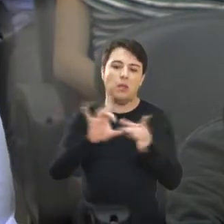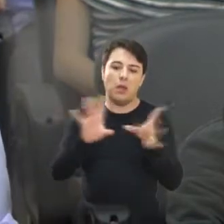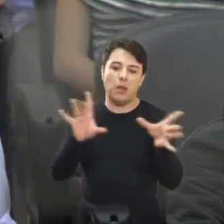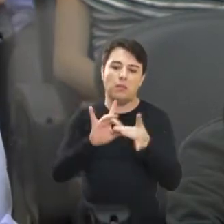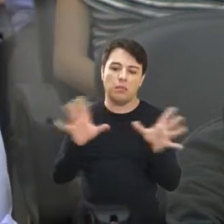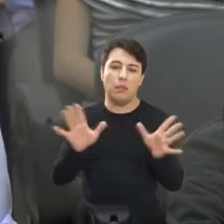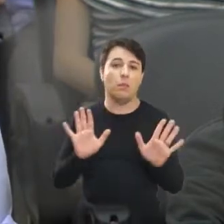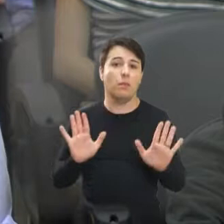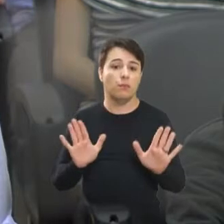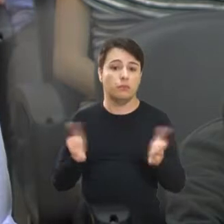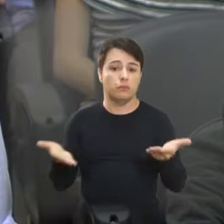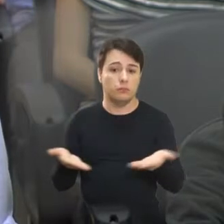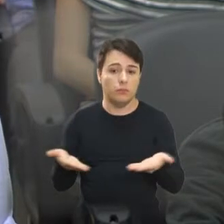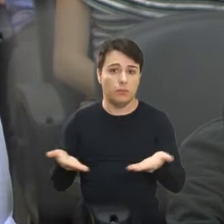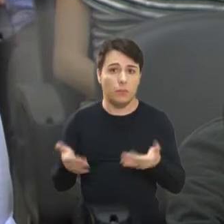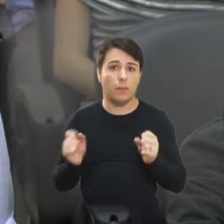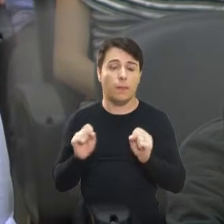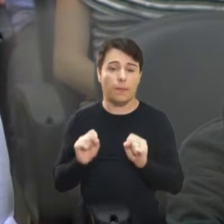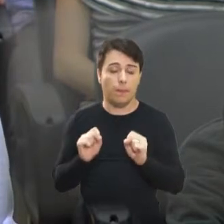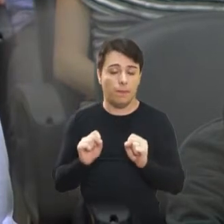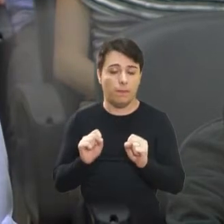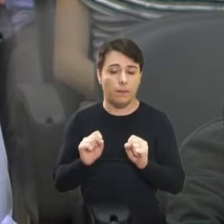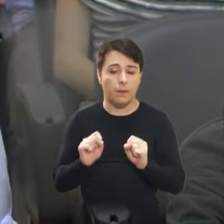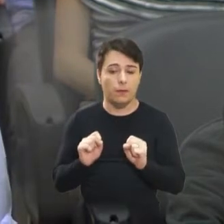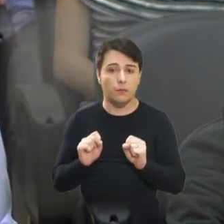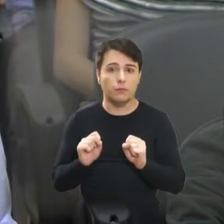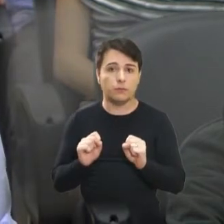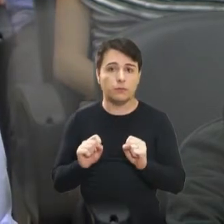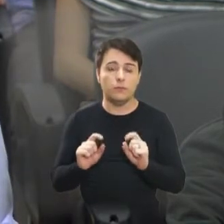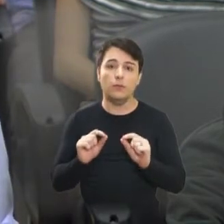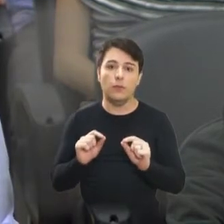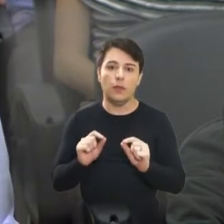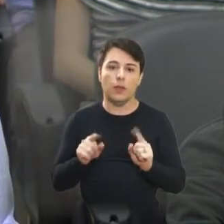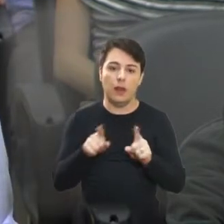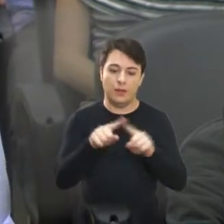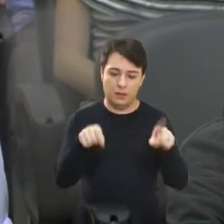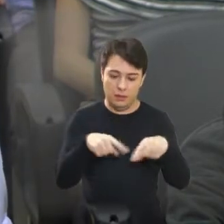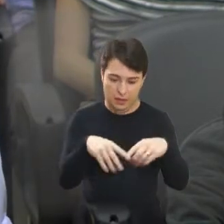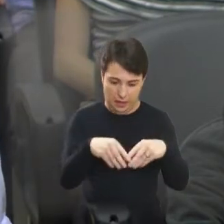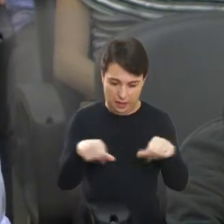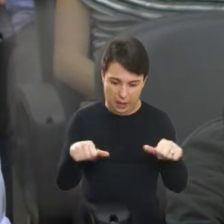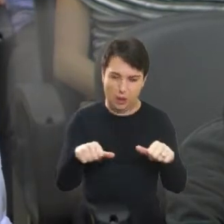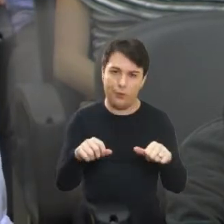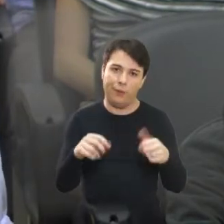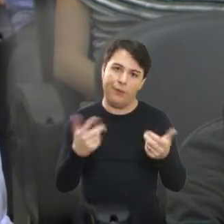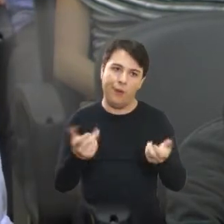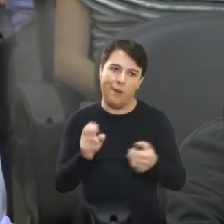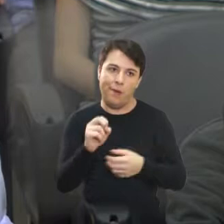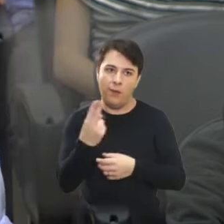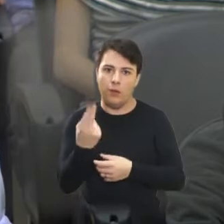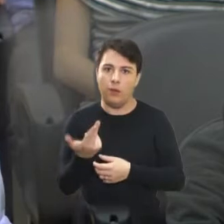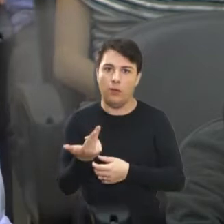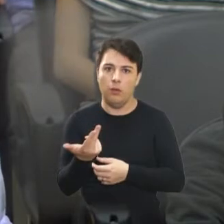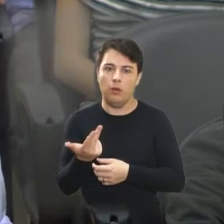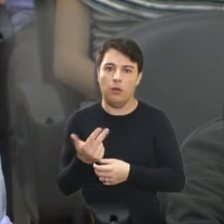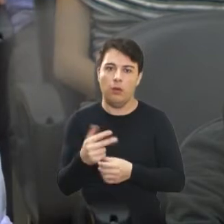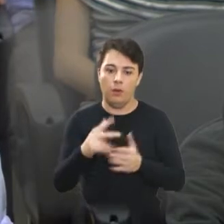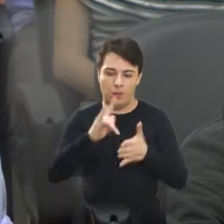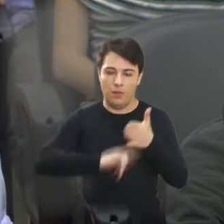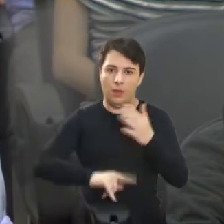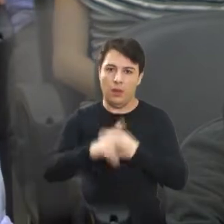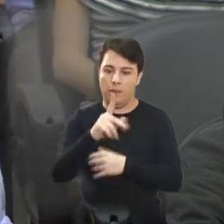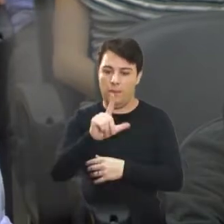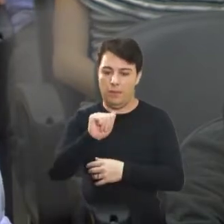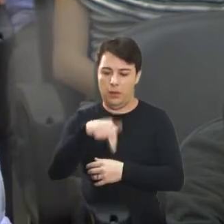com a possibilidade da gente ver o desmembramento do plano diretor, a redução da metragem dos lotes, eu